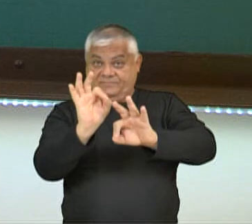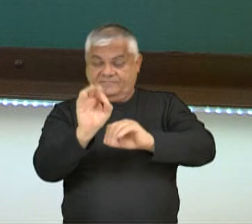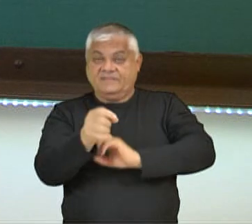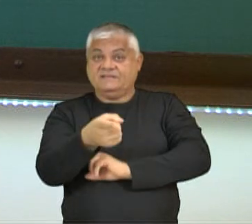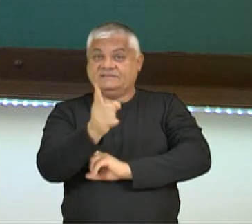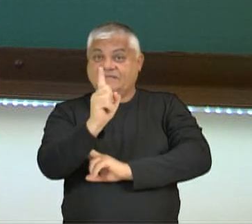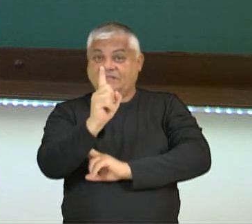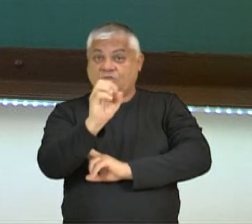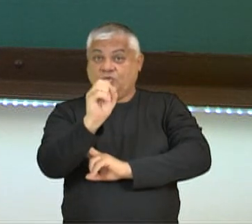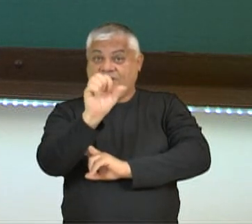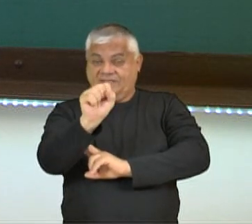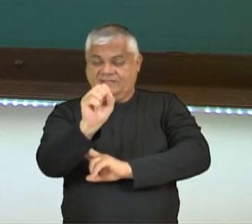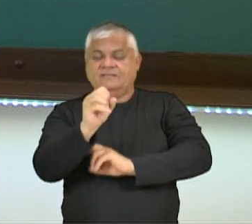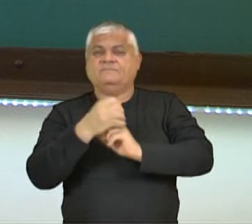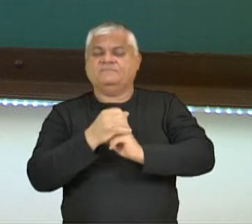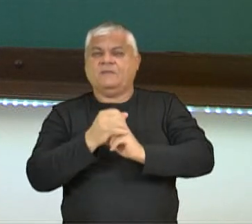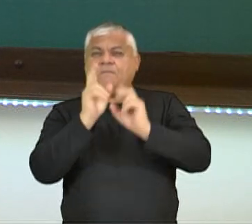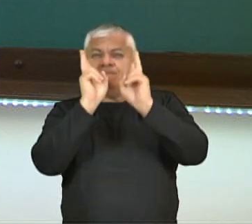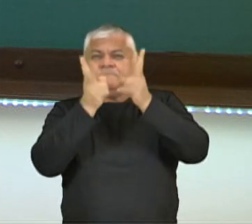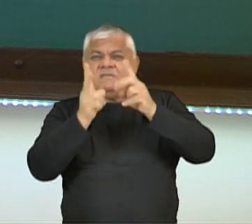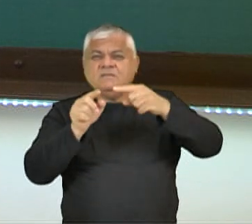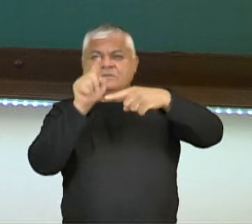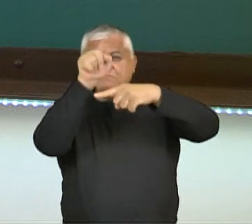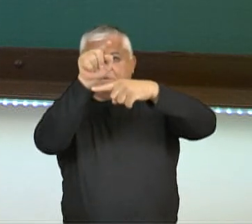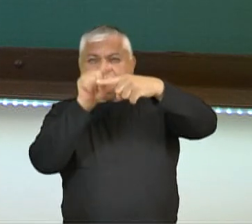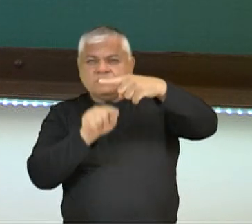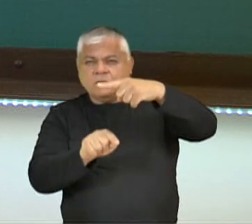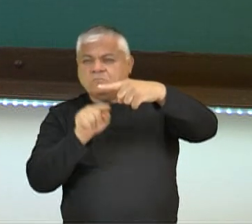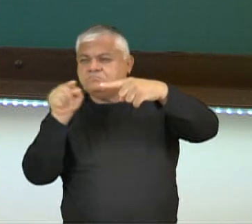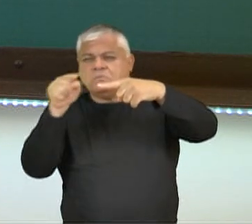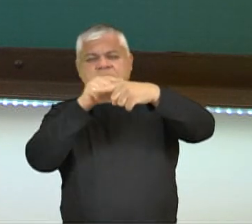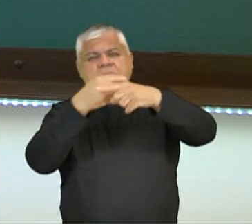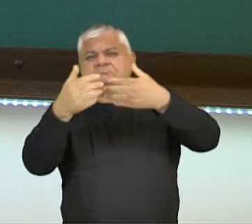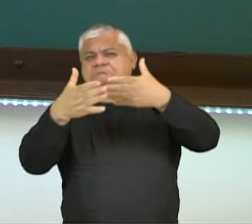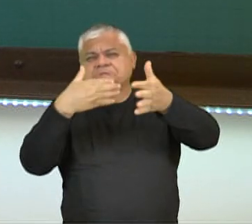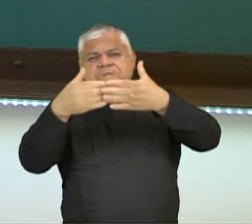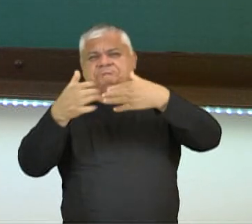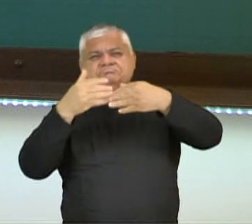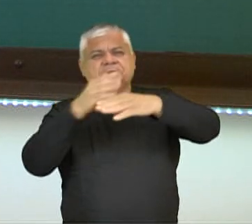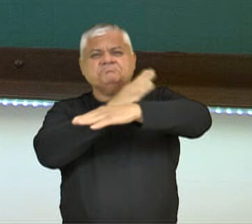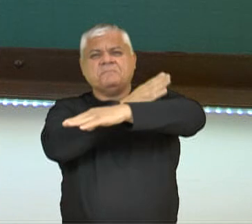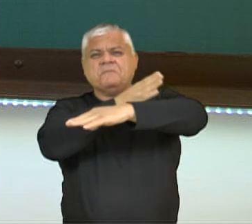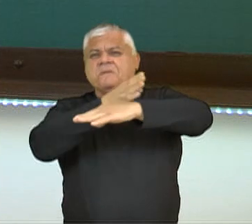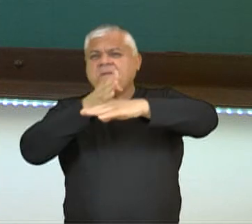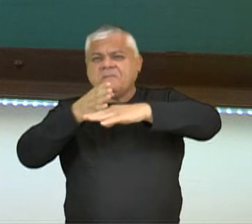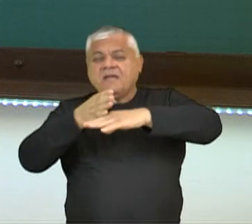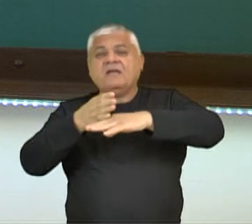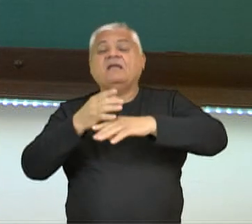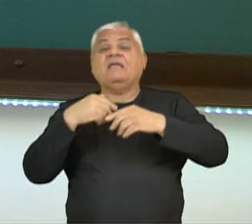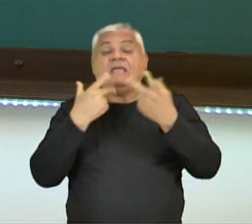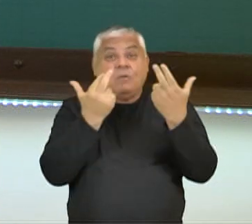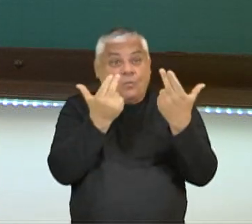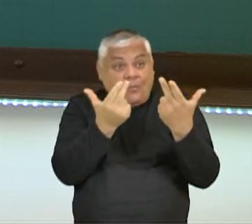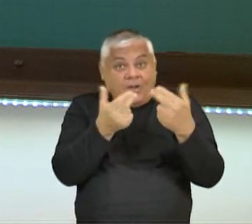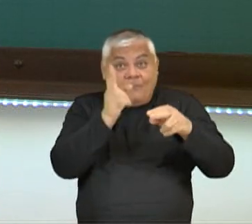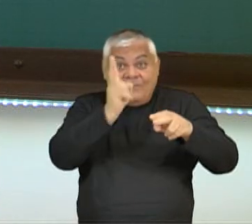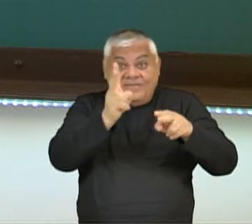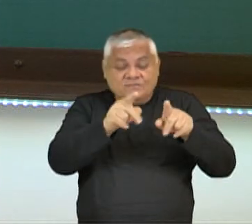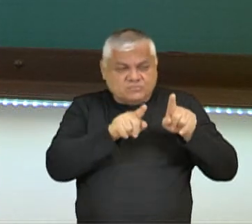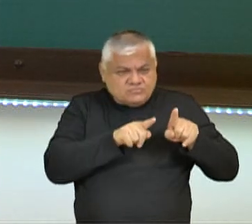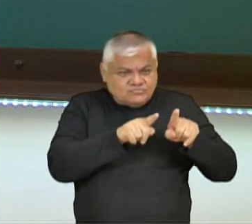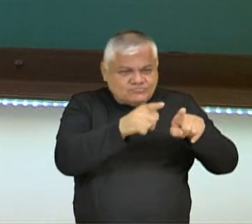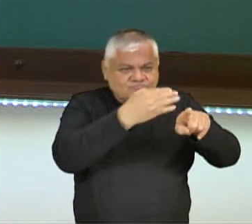pegar ângulos que estejam de um mesmo lado de uma reta, pode ter vários aqui em cima dividido. Se eles estão de um mesmo lado da